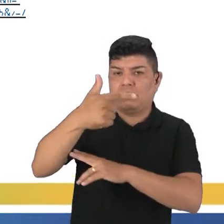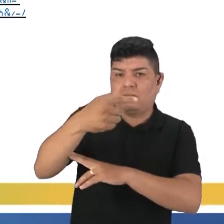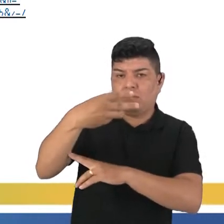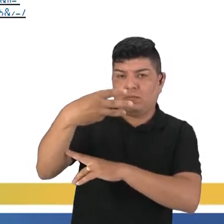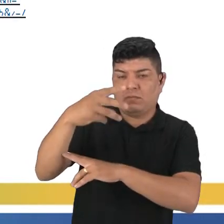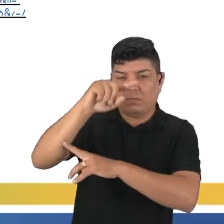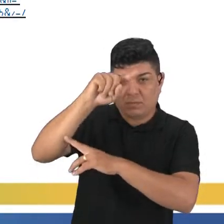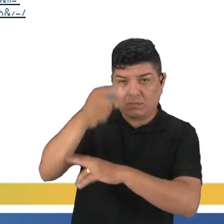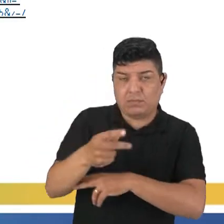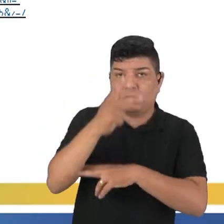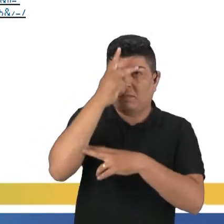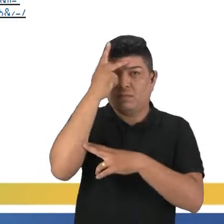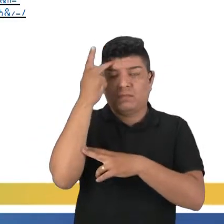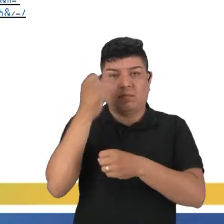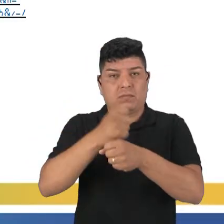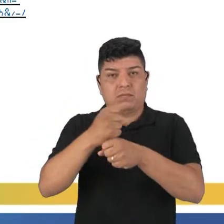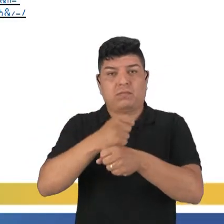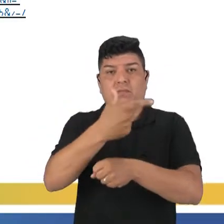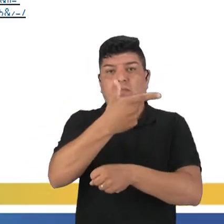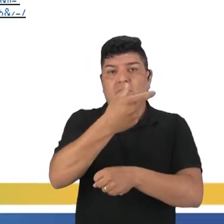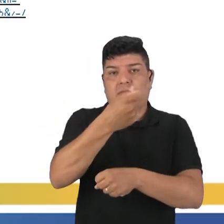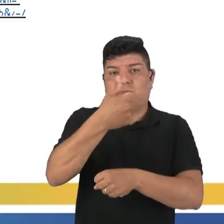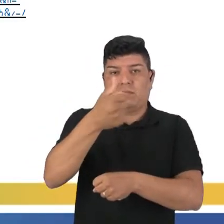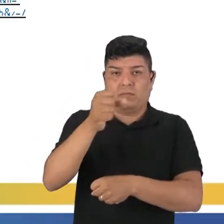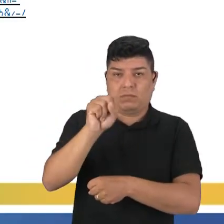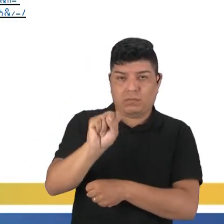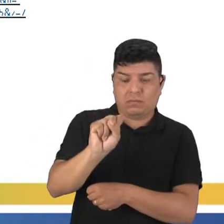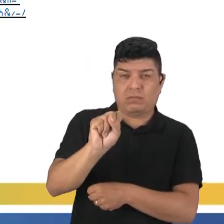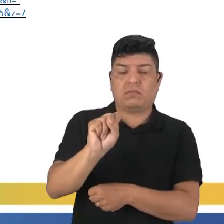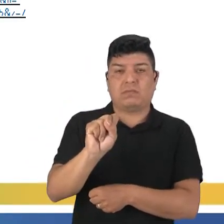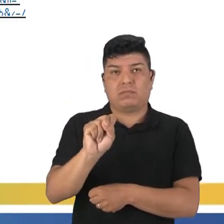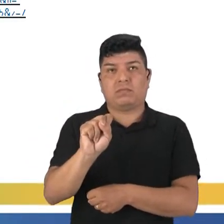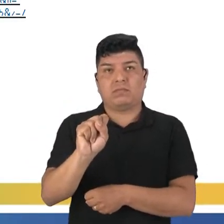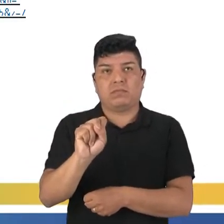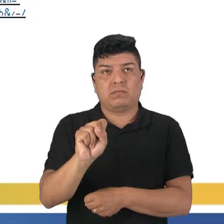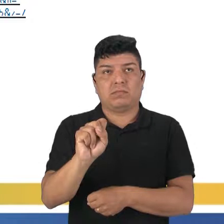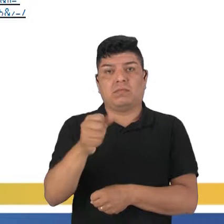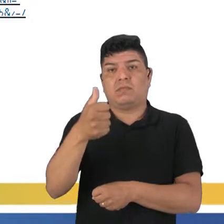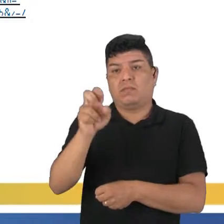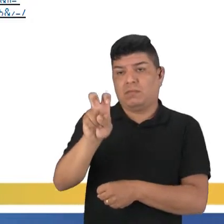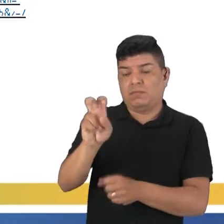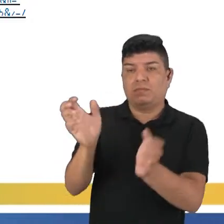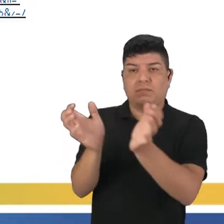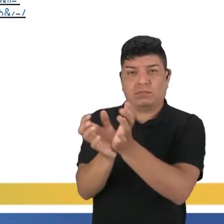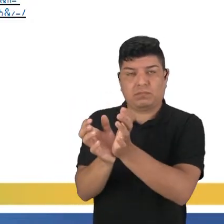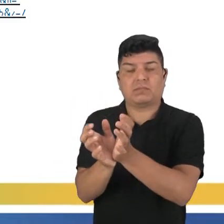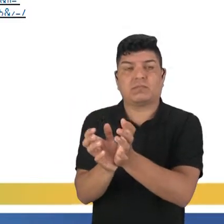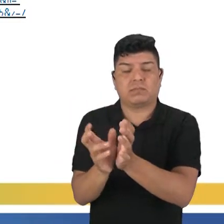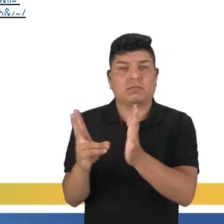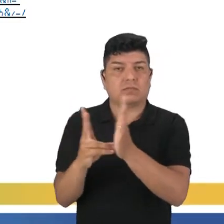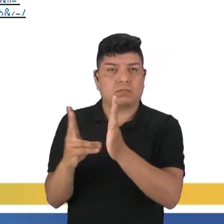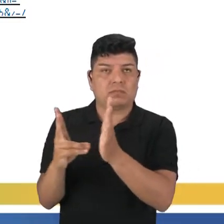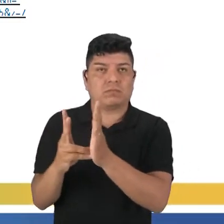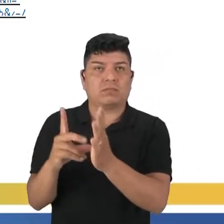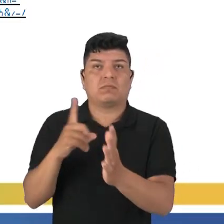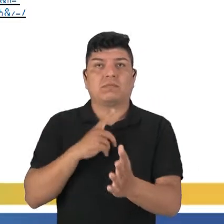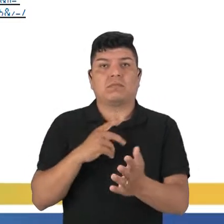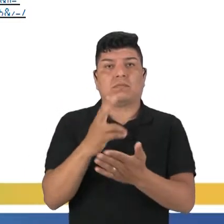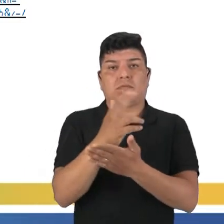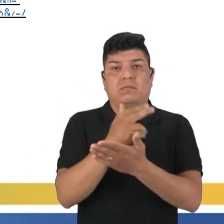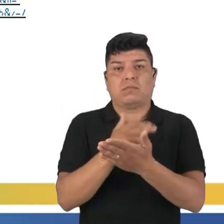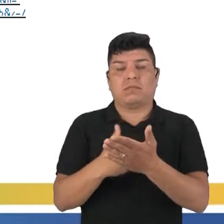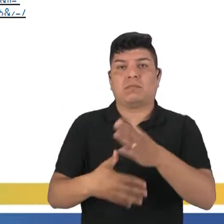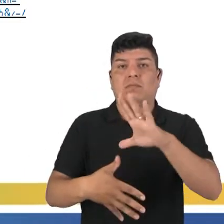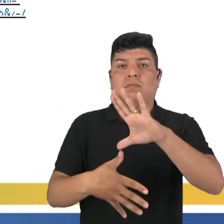Esse dado, do ano de 2018, em 15, então, etnias, tá? E aí ali a gente tem um mapa do